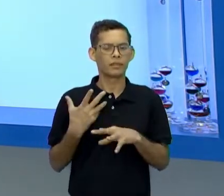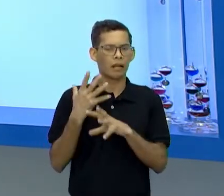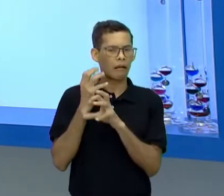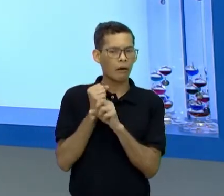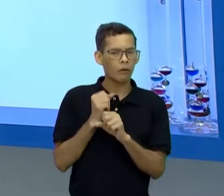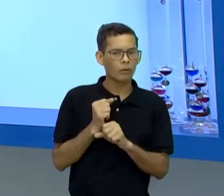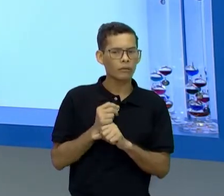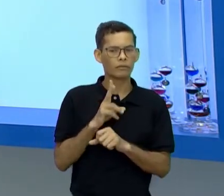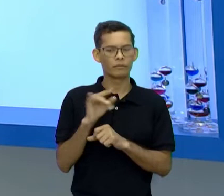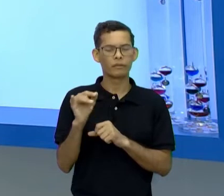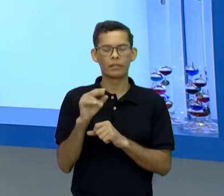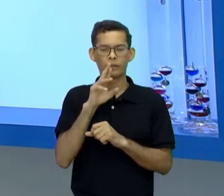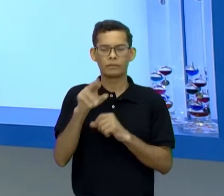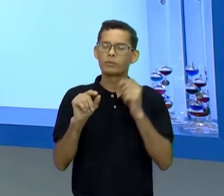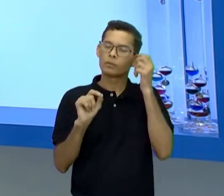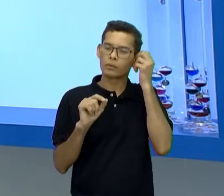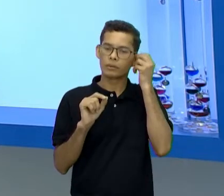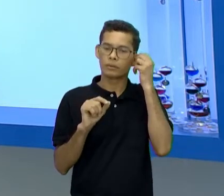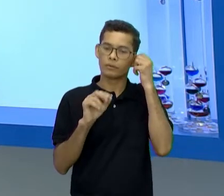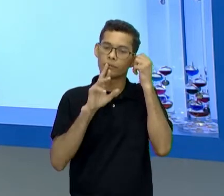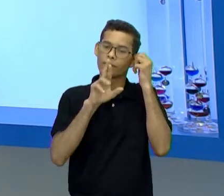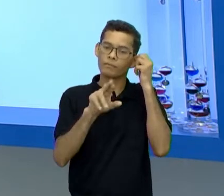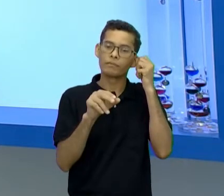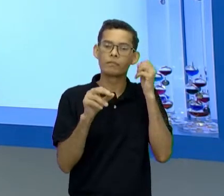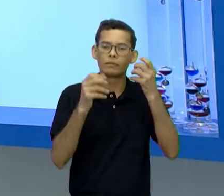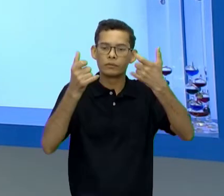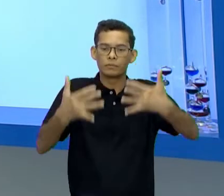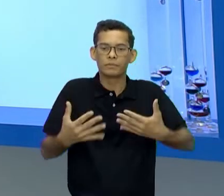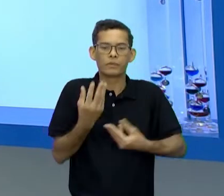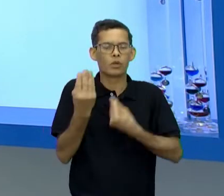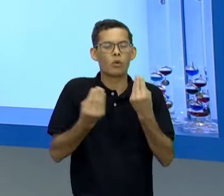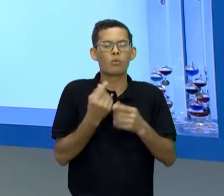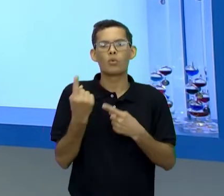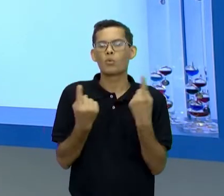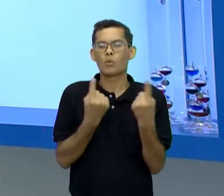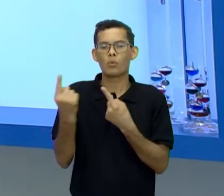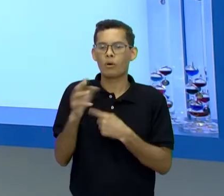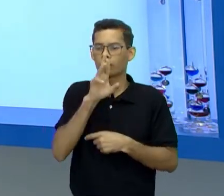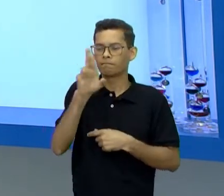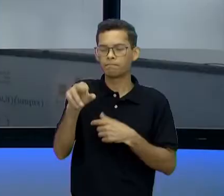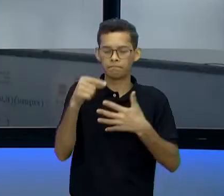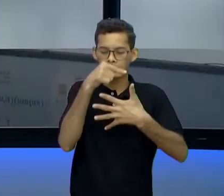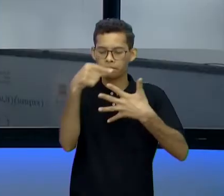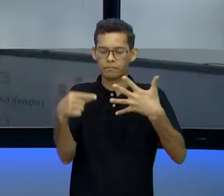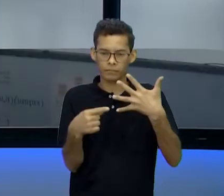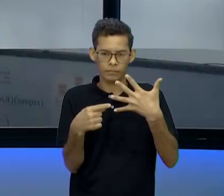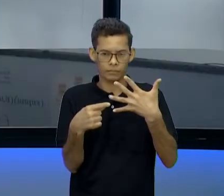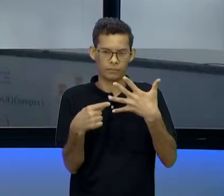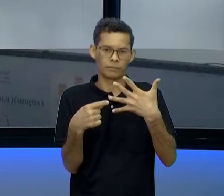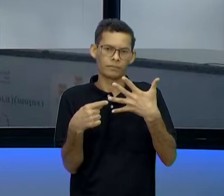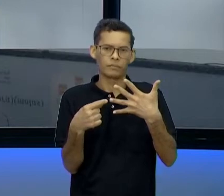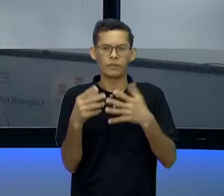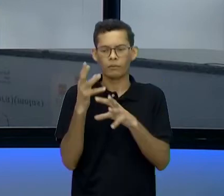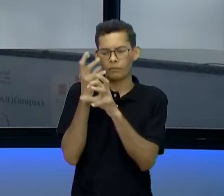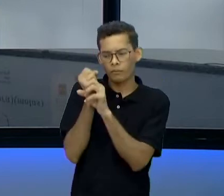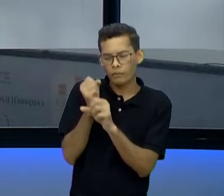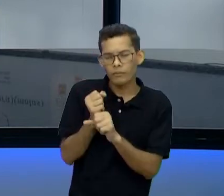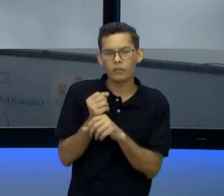chegar na resposta? Porque eu tenho que mostrar pra vocês qual que seria a alternativa, ó.